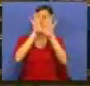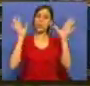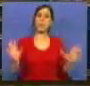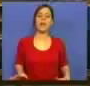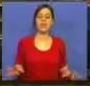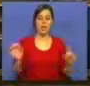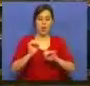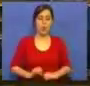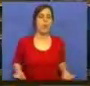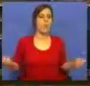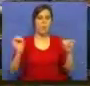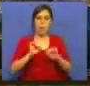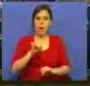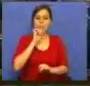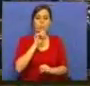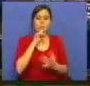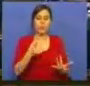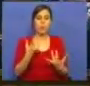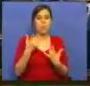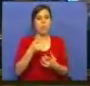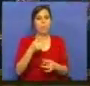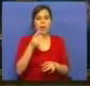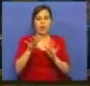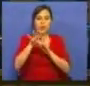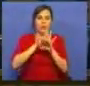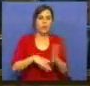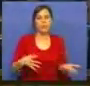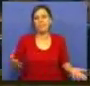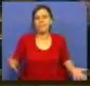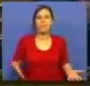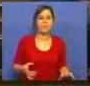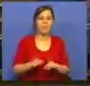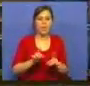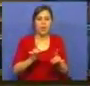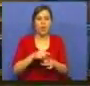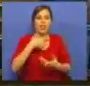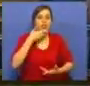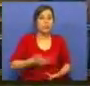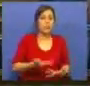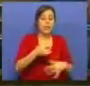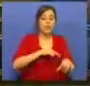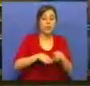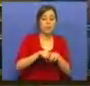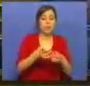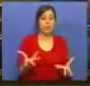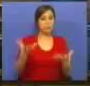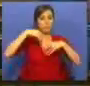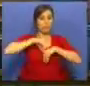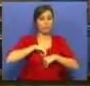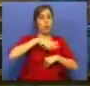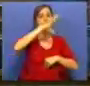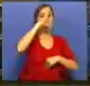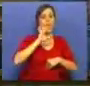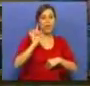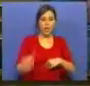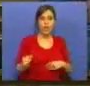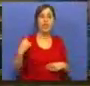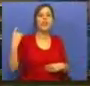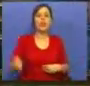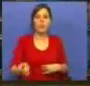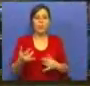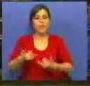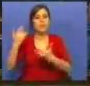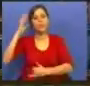que não há a possibilidade de uma promiscuidade entre a experiência política adquirida no Governo e aquilo que venham a